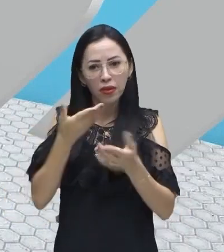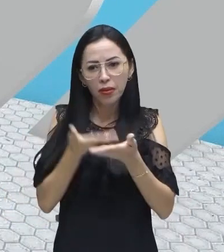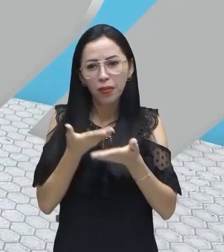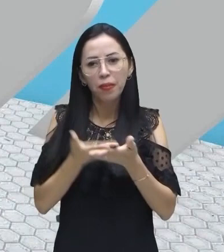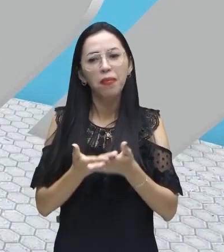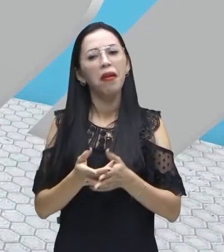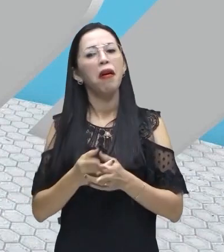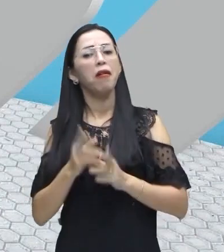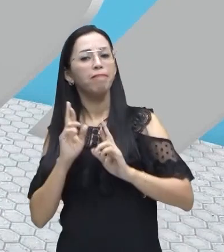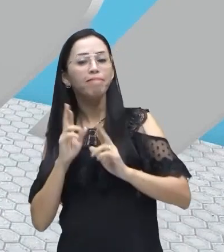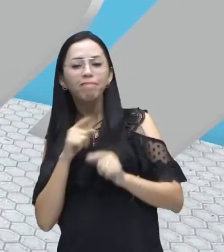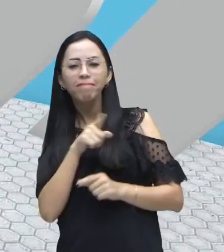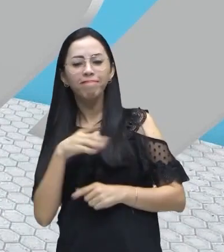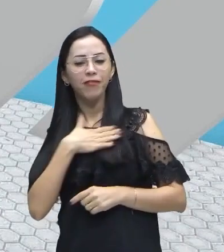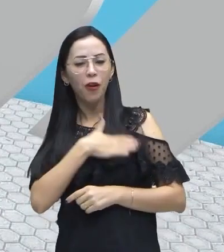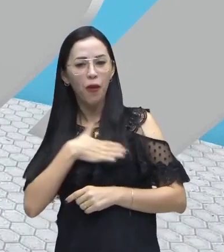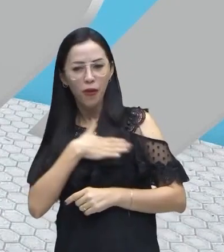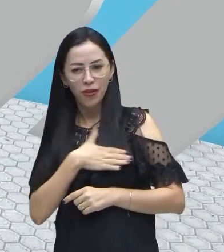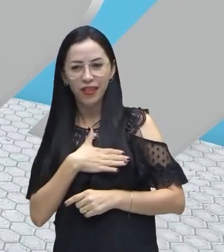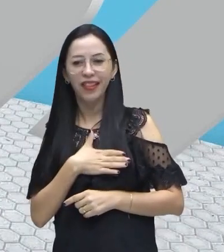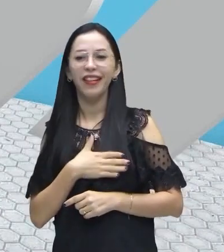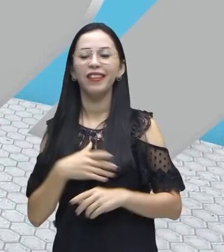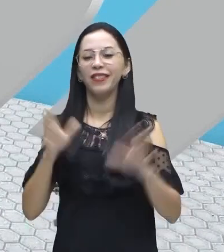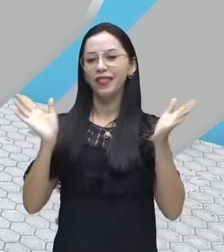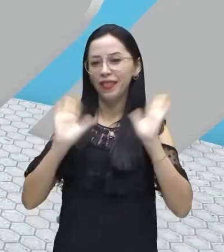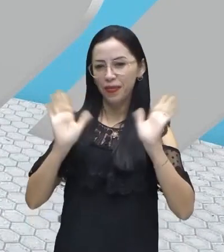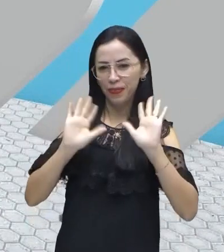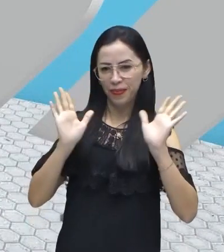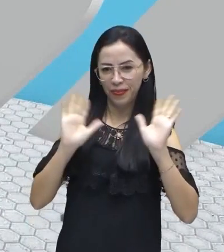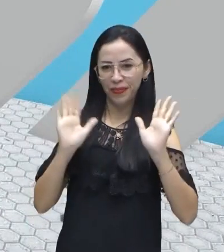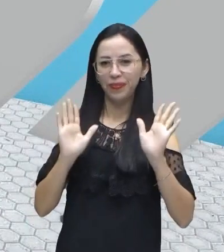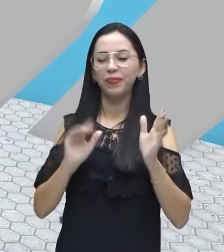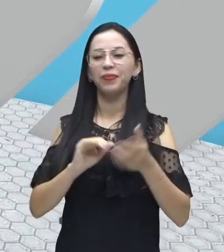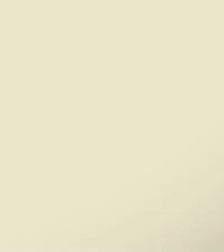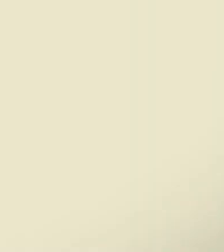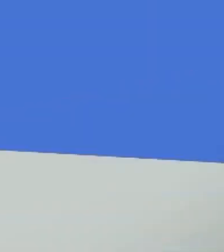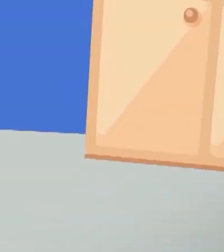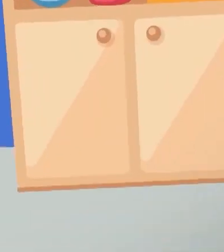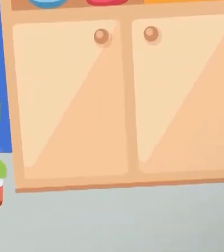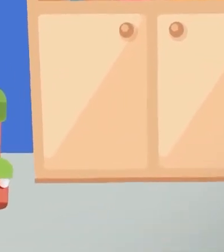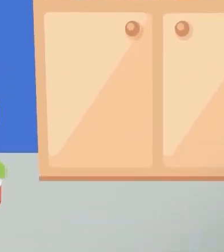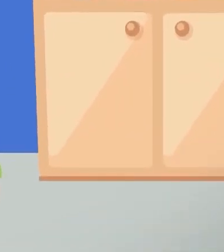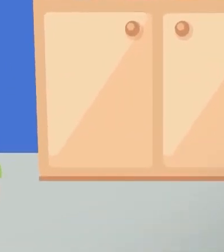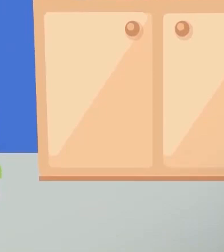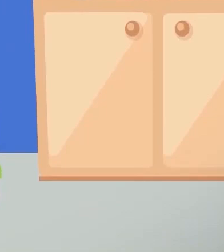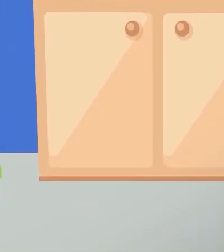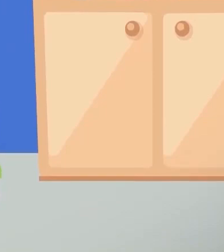gostado da aula de hoje, ok? Então, tchau, tchau, até a próxima aula.